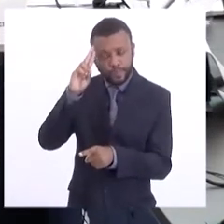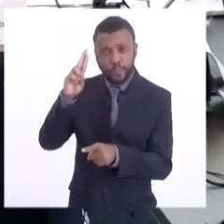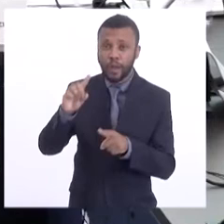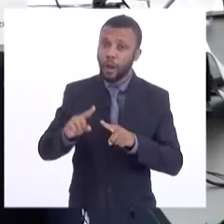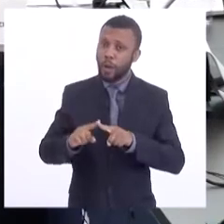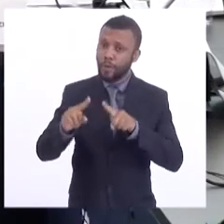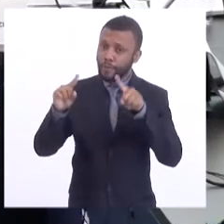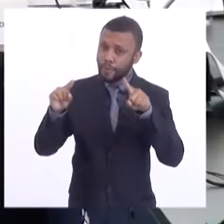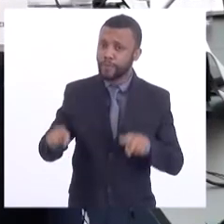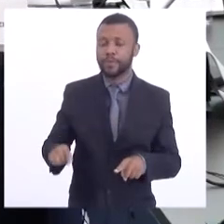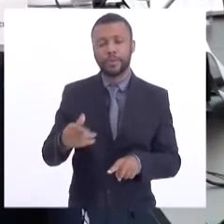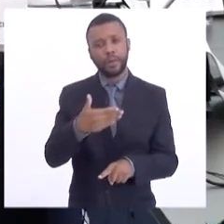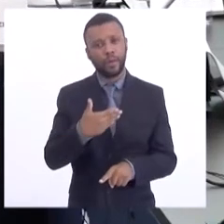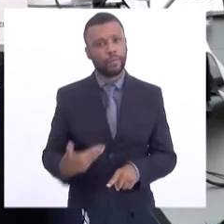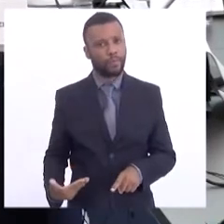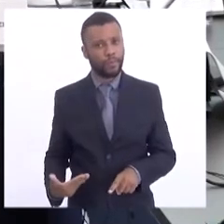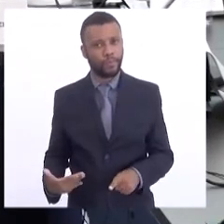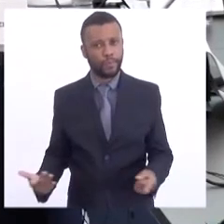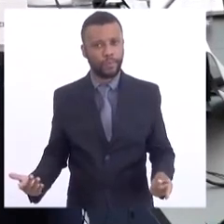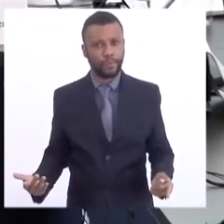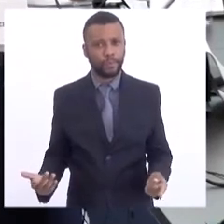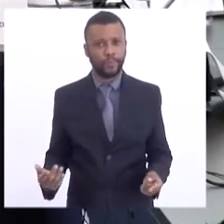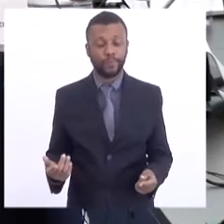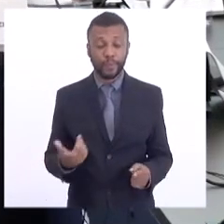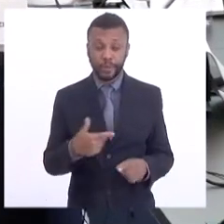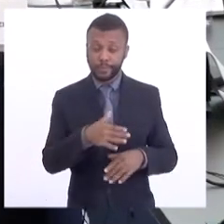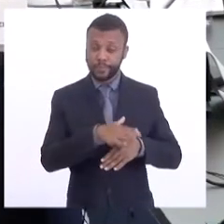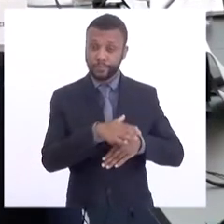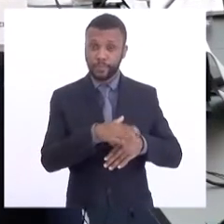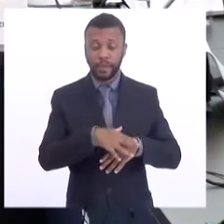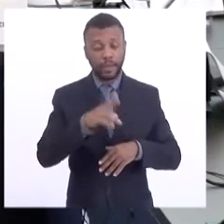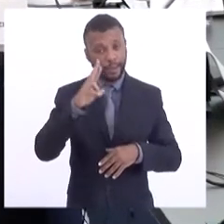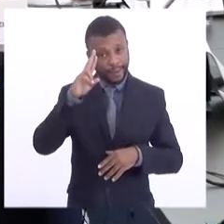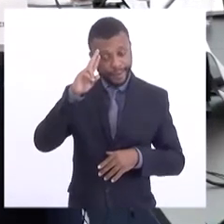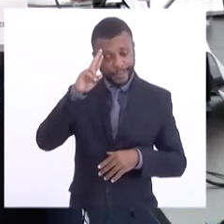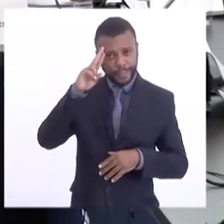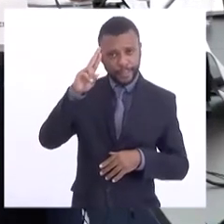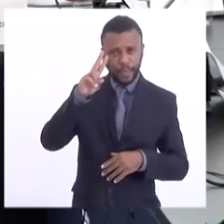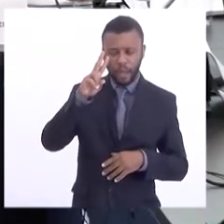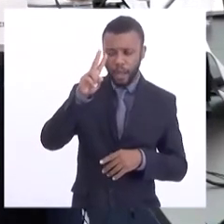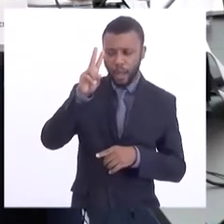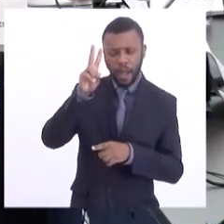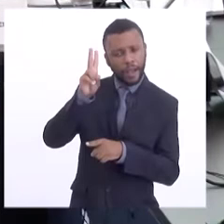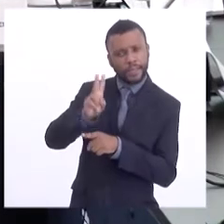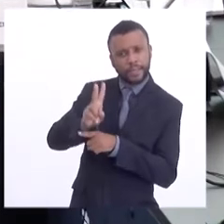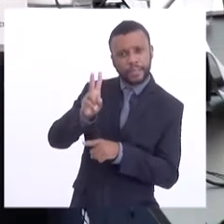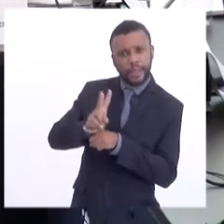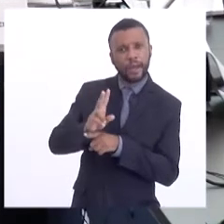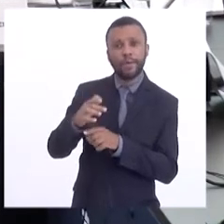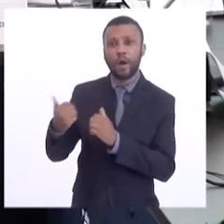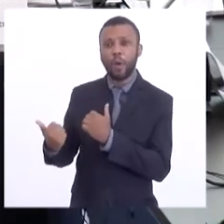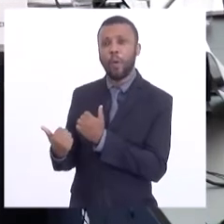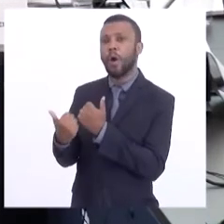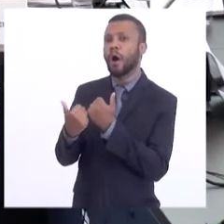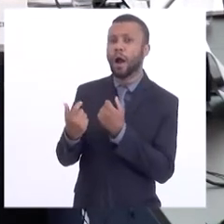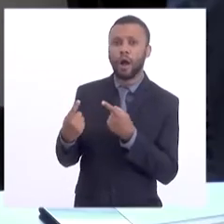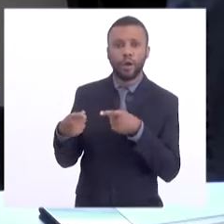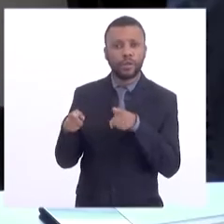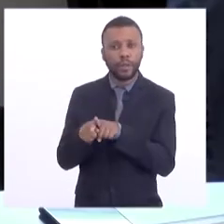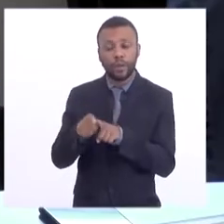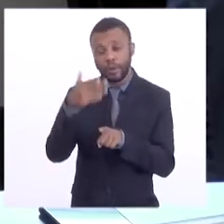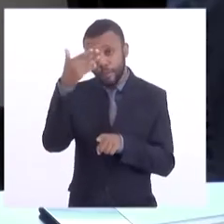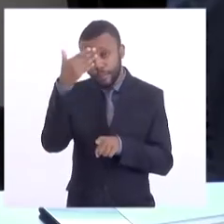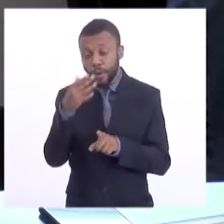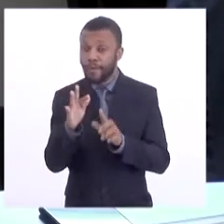funcionário público e quem atestava tempo com a auxílio da supervisora mas o